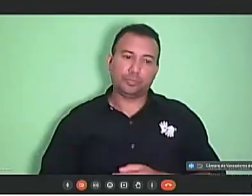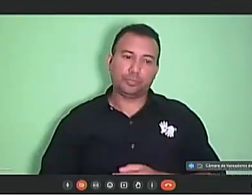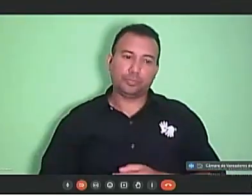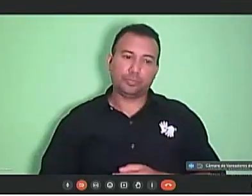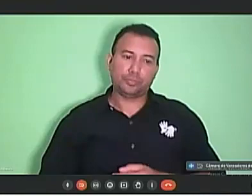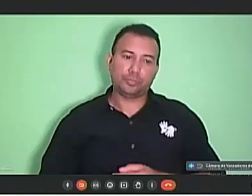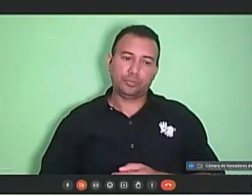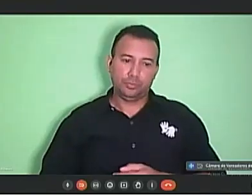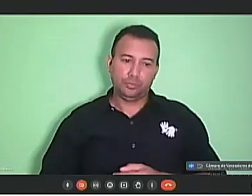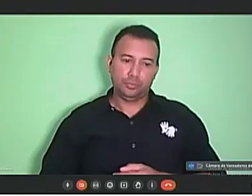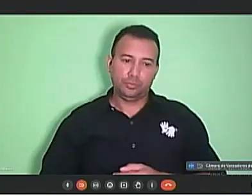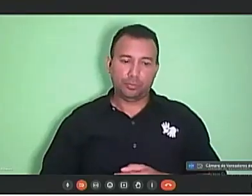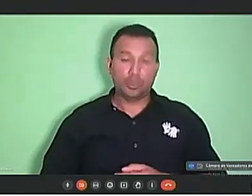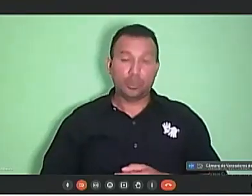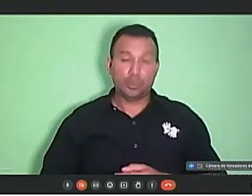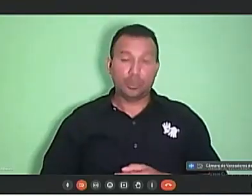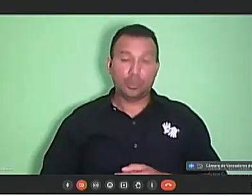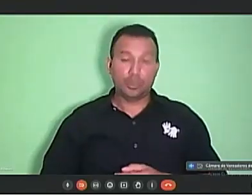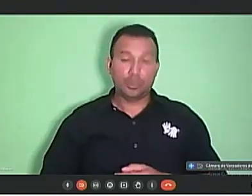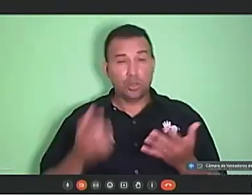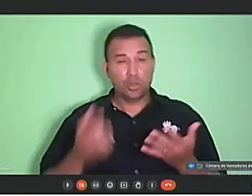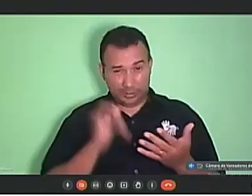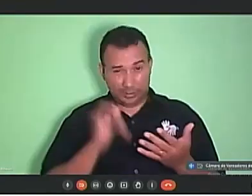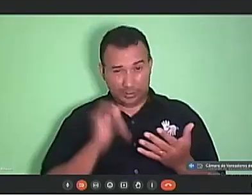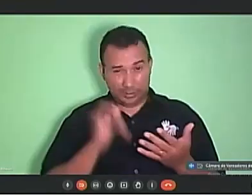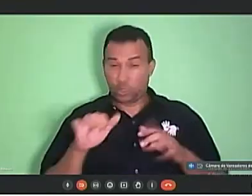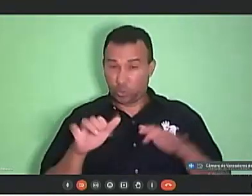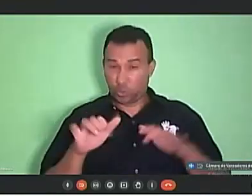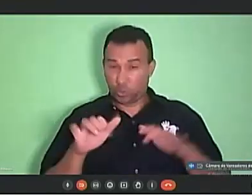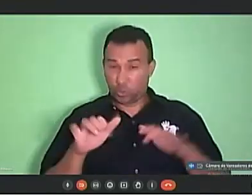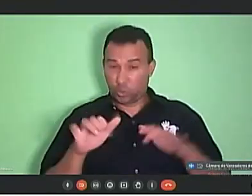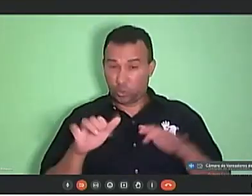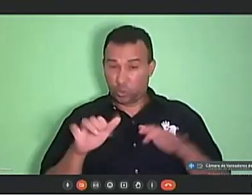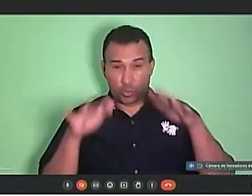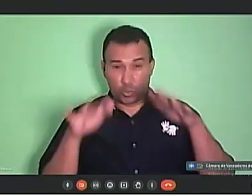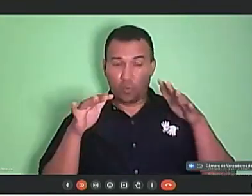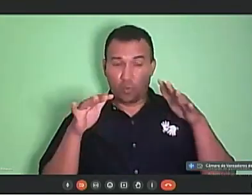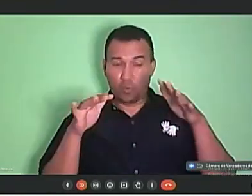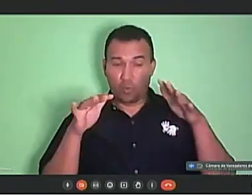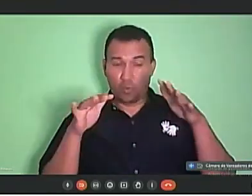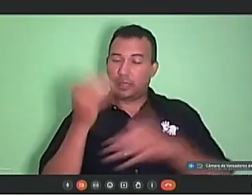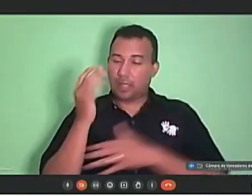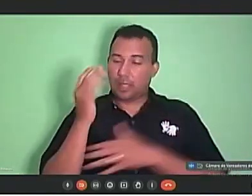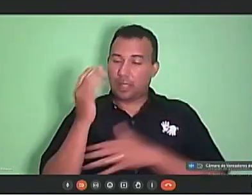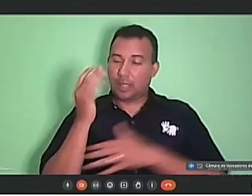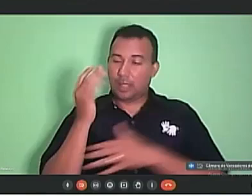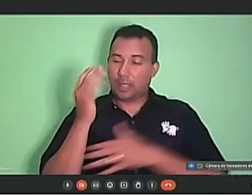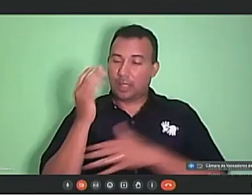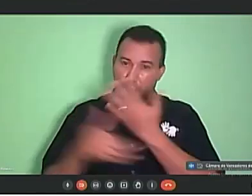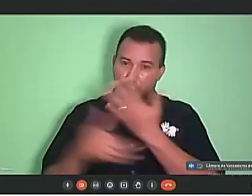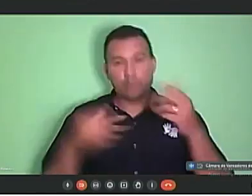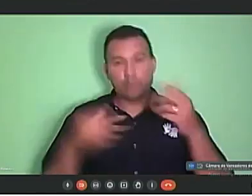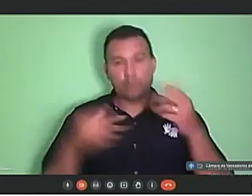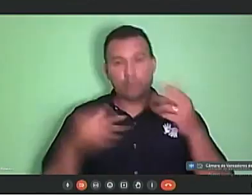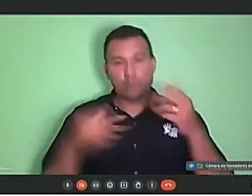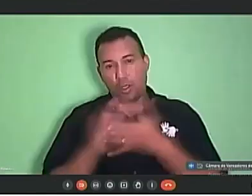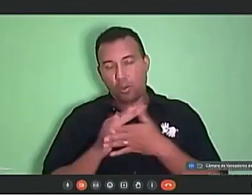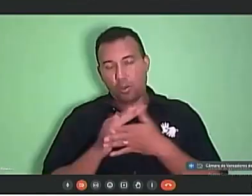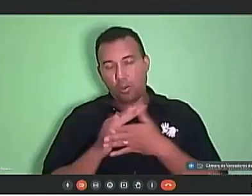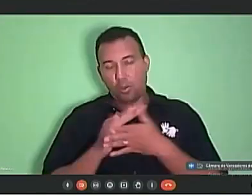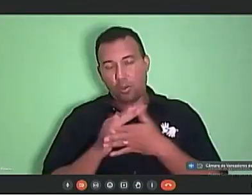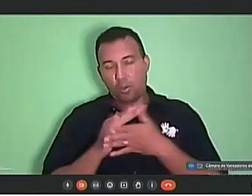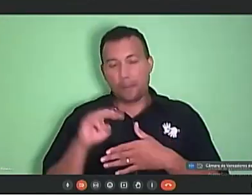Em caso de inundação, então, começarem a invadir as áreas urbanizadas, se faz necessário o uso de algumas bombas de sucção para manter o